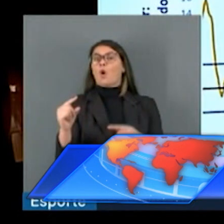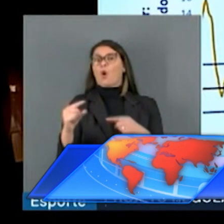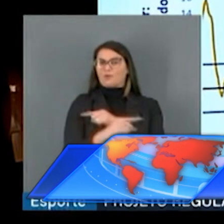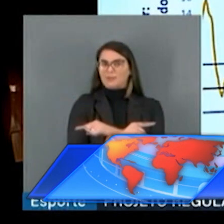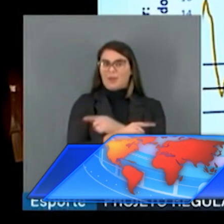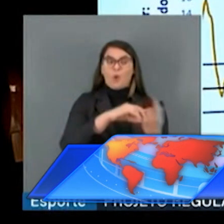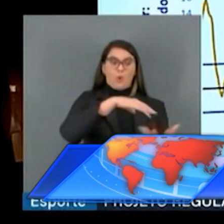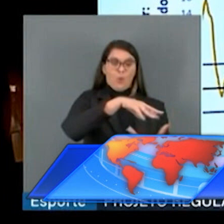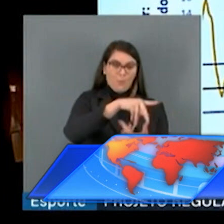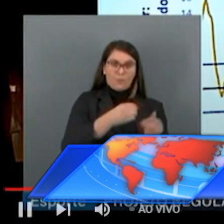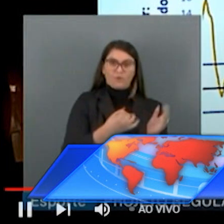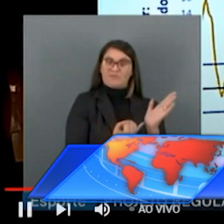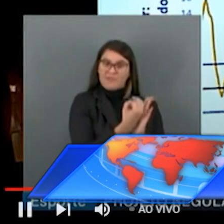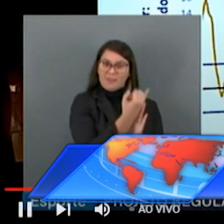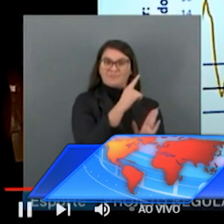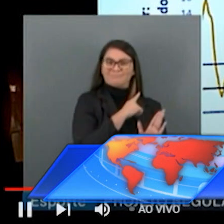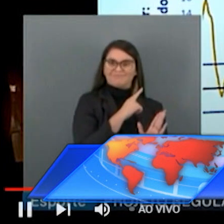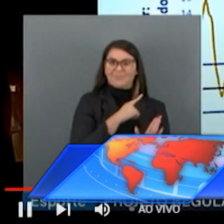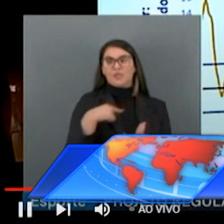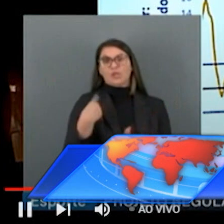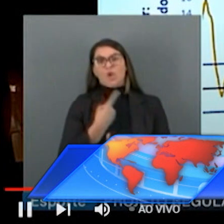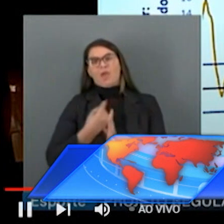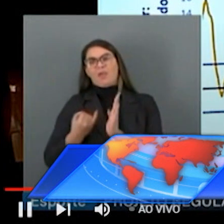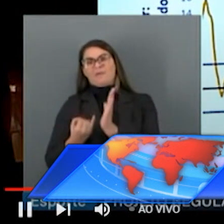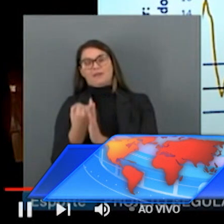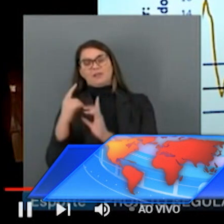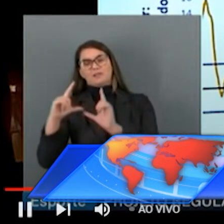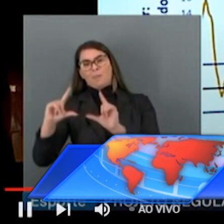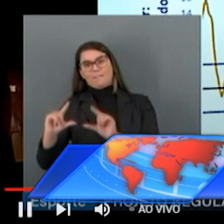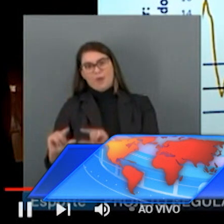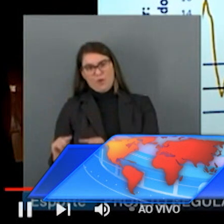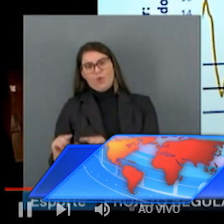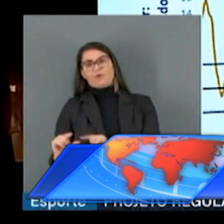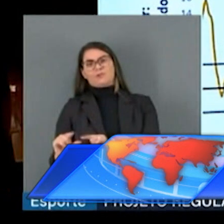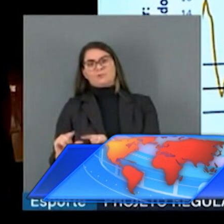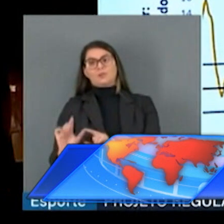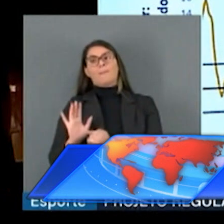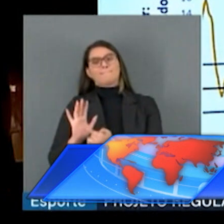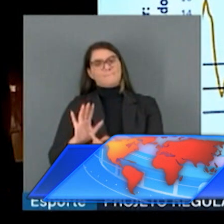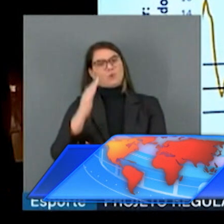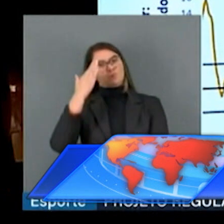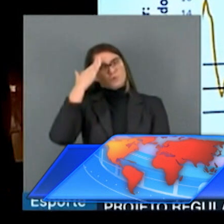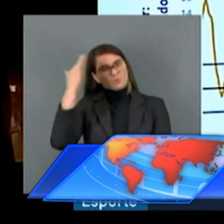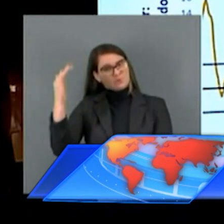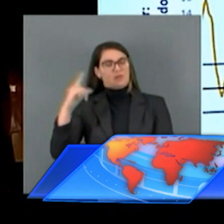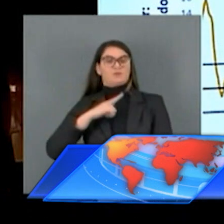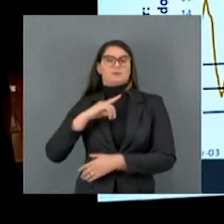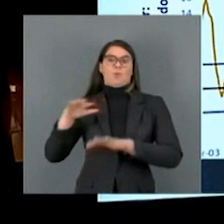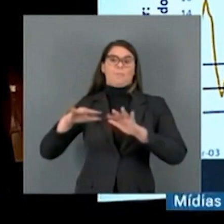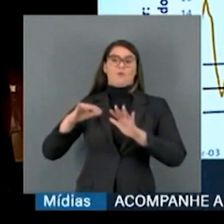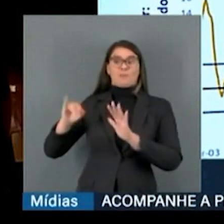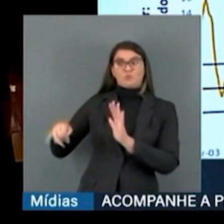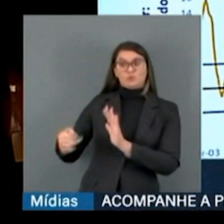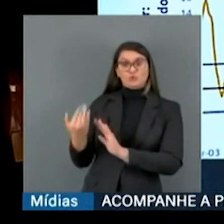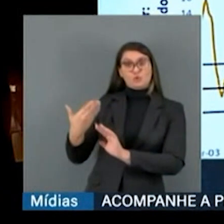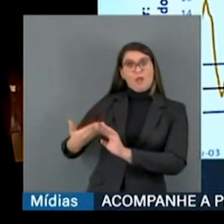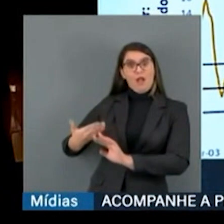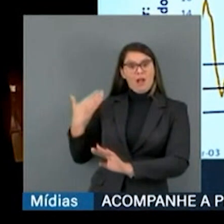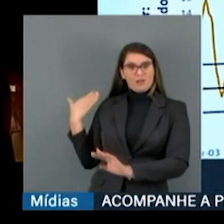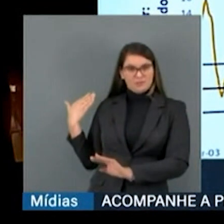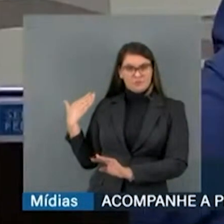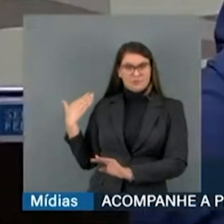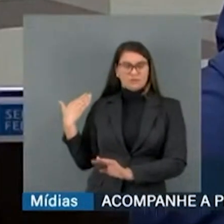mundo tem um surto inflacionário e o Brasil tá com uma inflação mais baixa do que a média o que mostra o sucesso de ter feito o movimento de juros antecipadamente